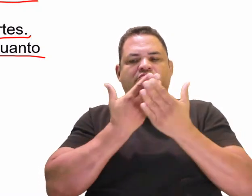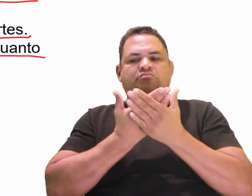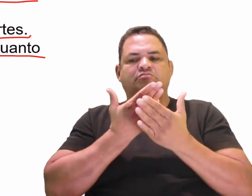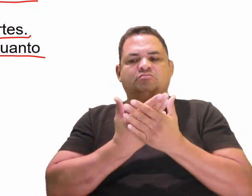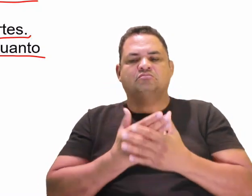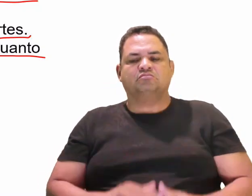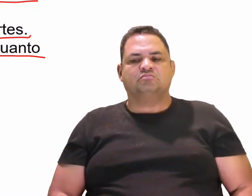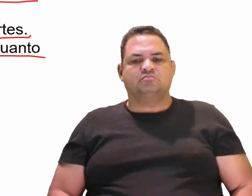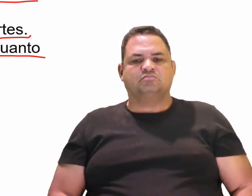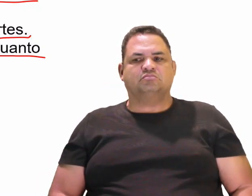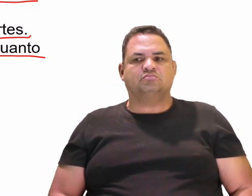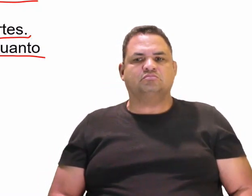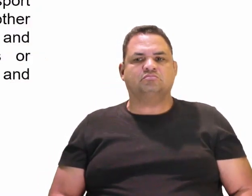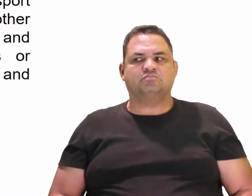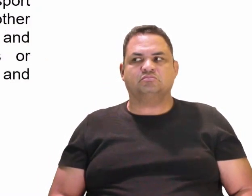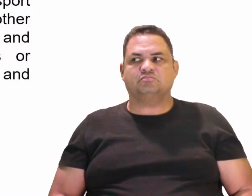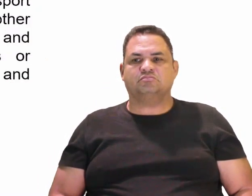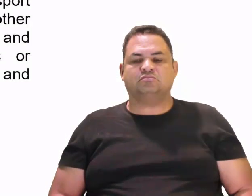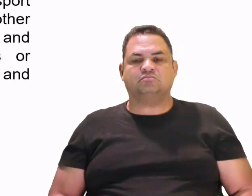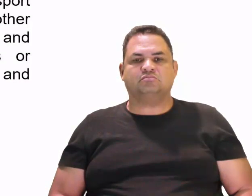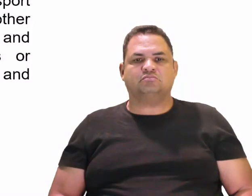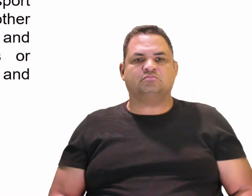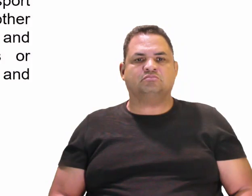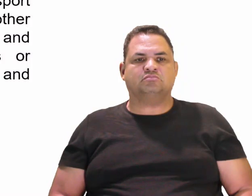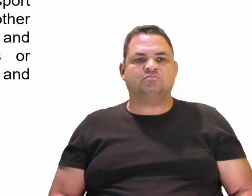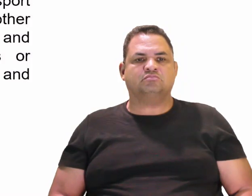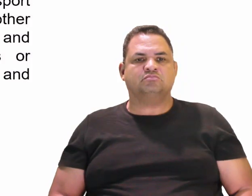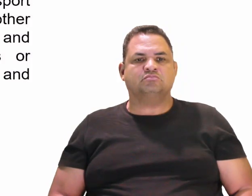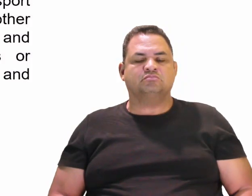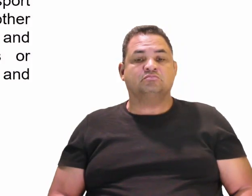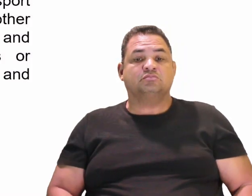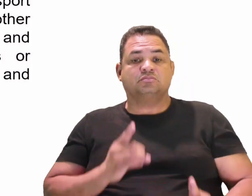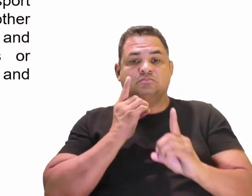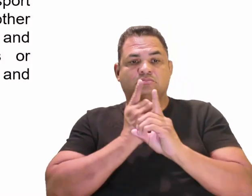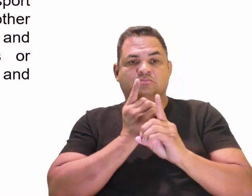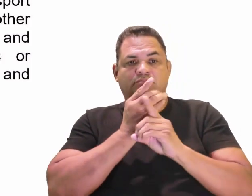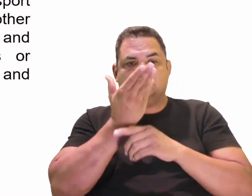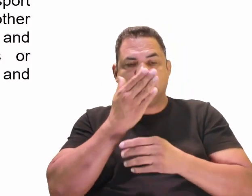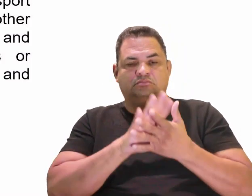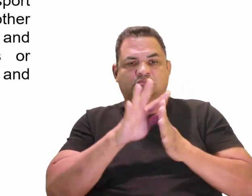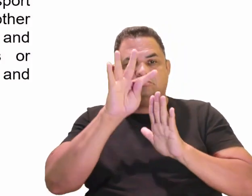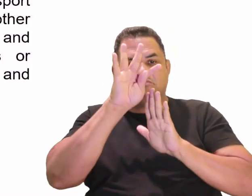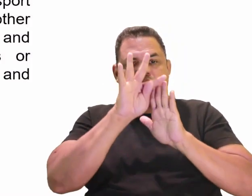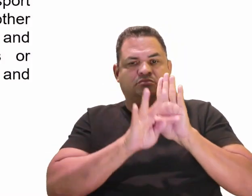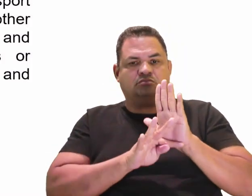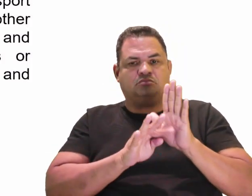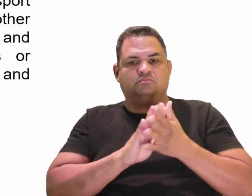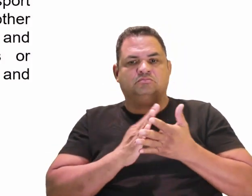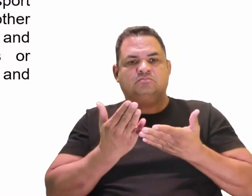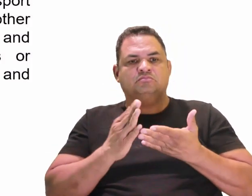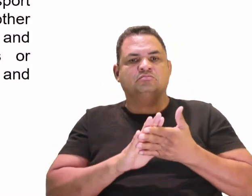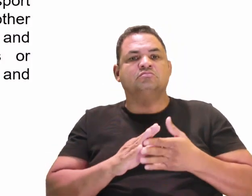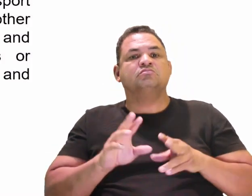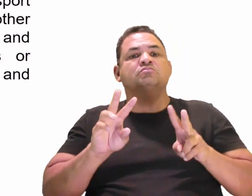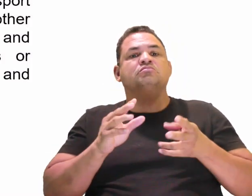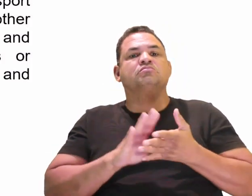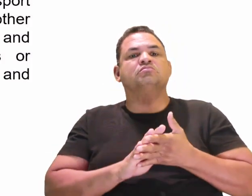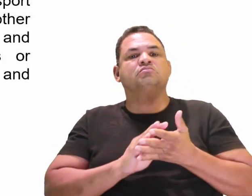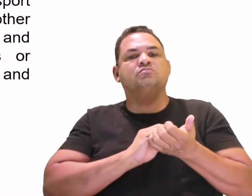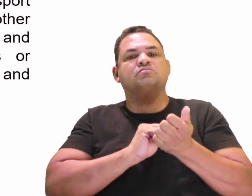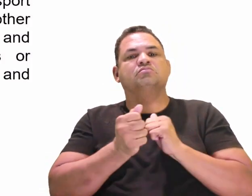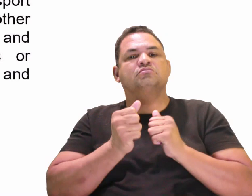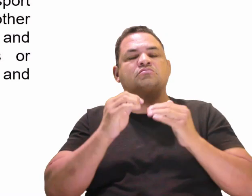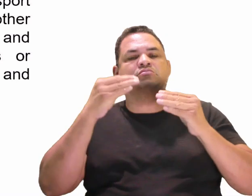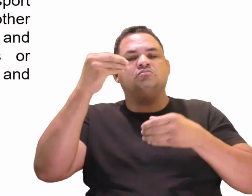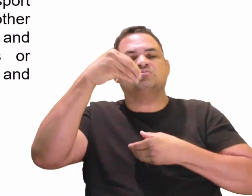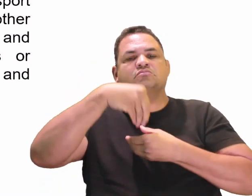escola. Será? Let's find out, vamos descobrir. Olha só, o texto se trata de quê? Esporte